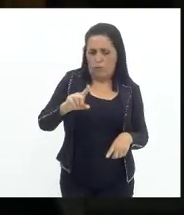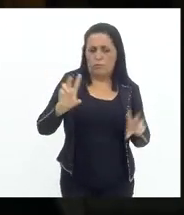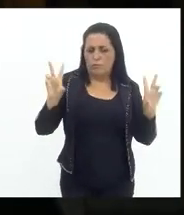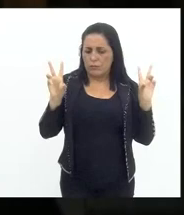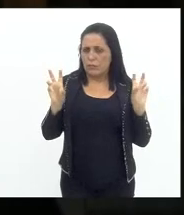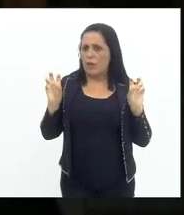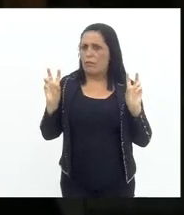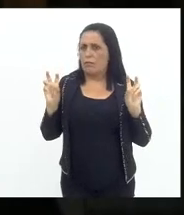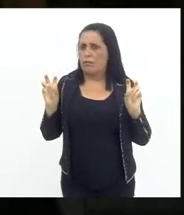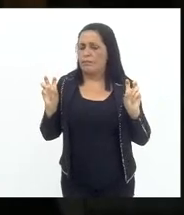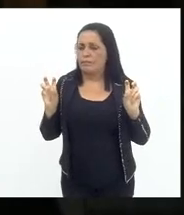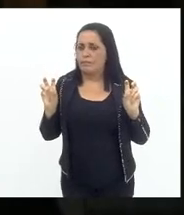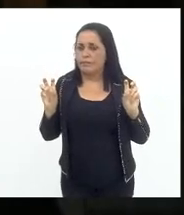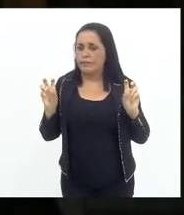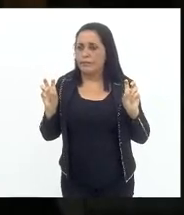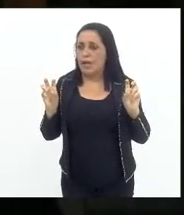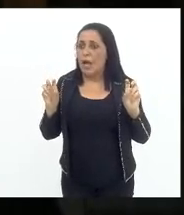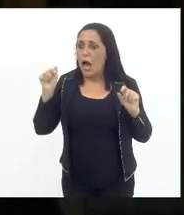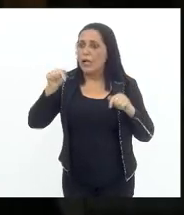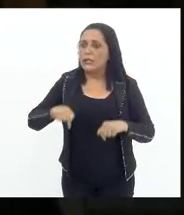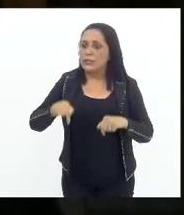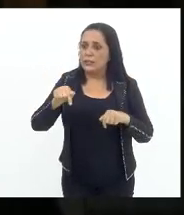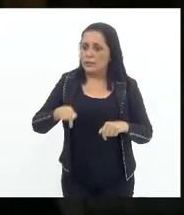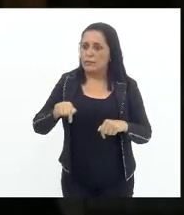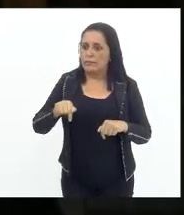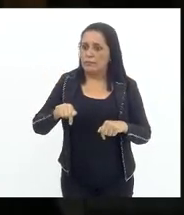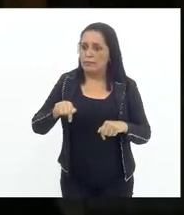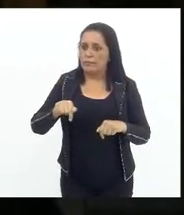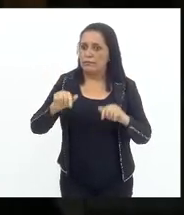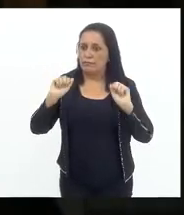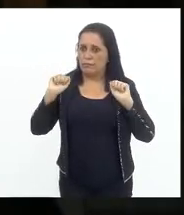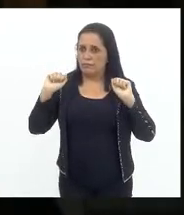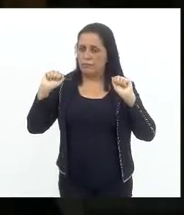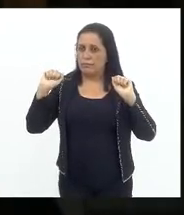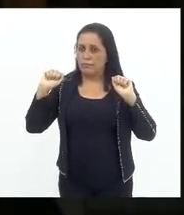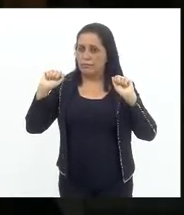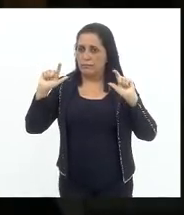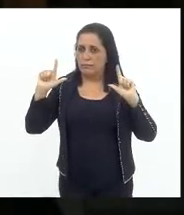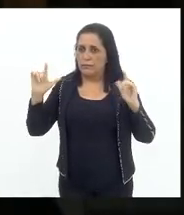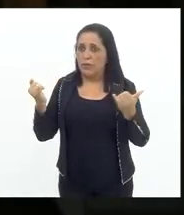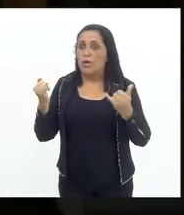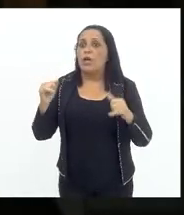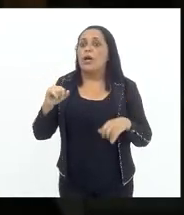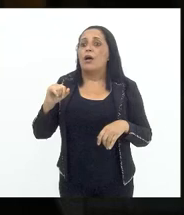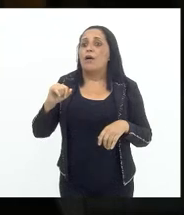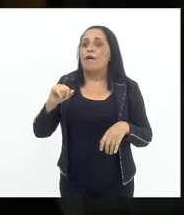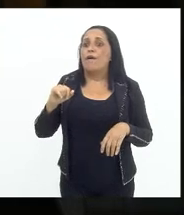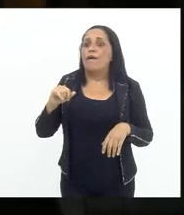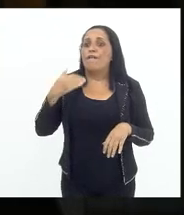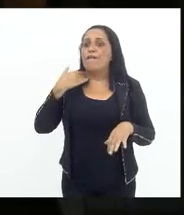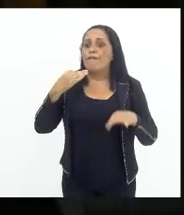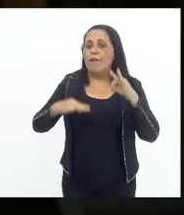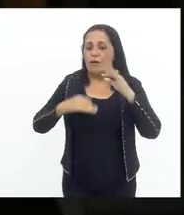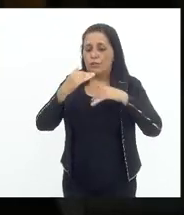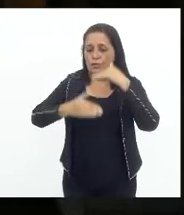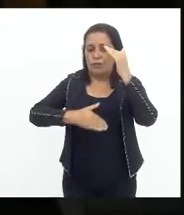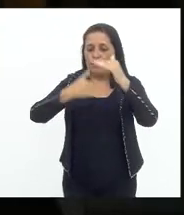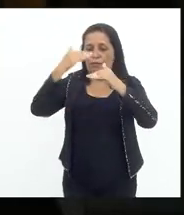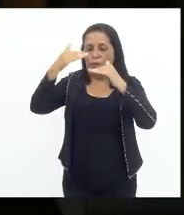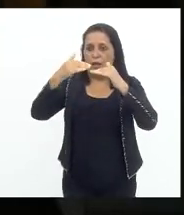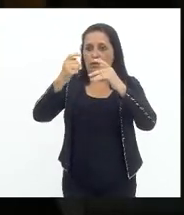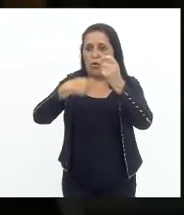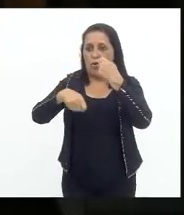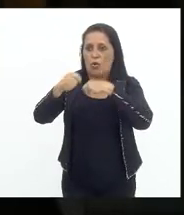tema foi aqui na Assembleia Legislativa, no Fórum de Desenvolvimento Econômico e